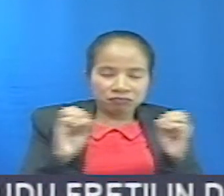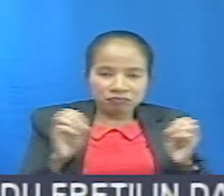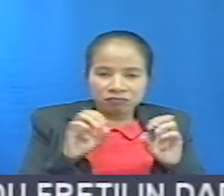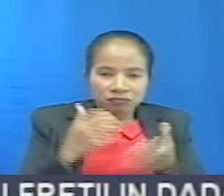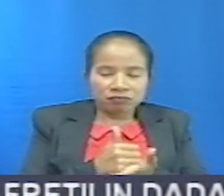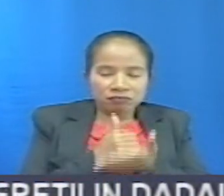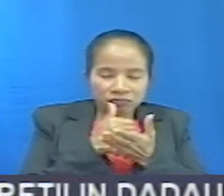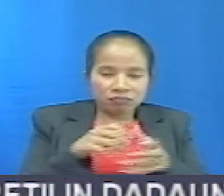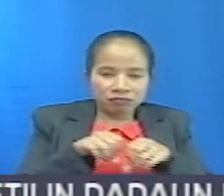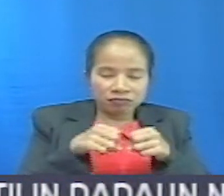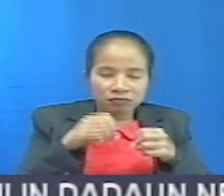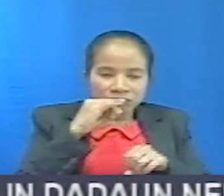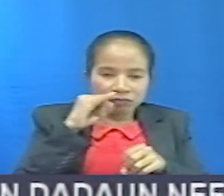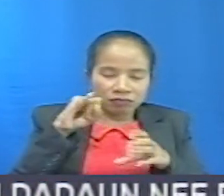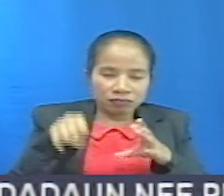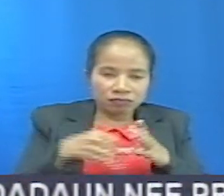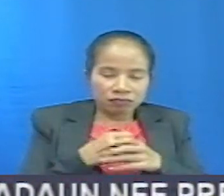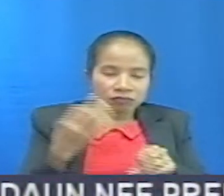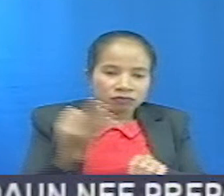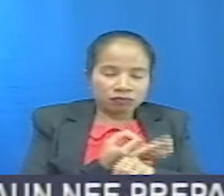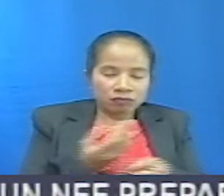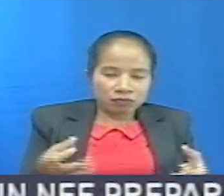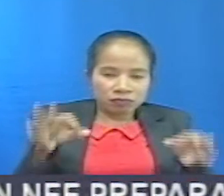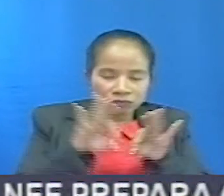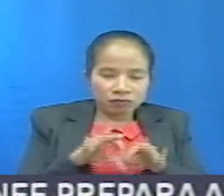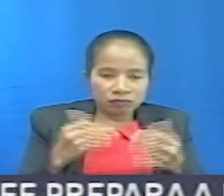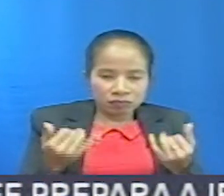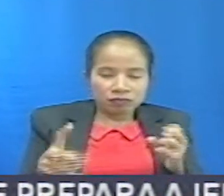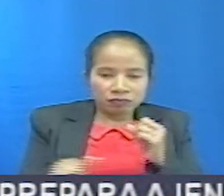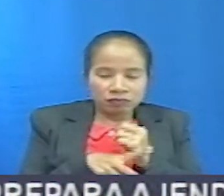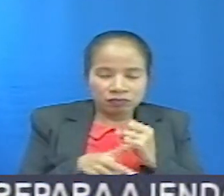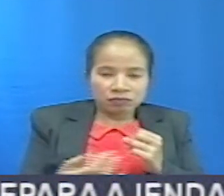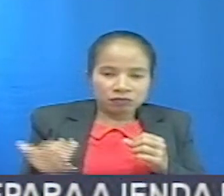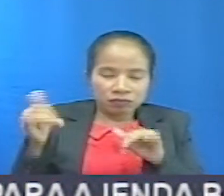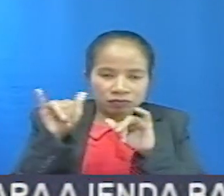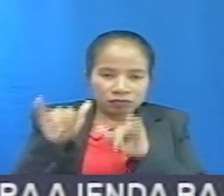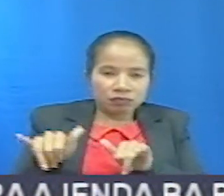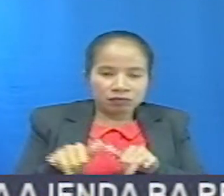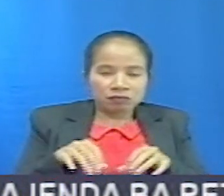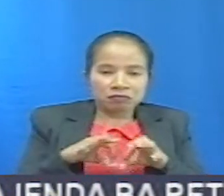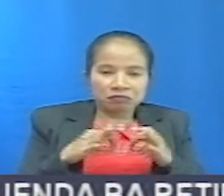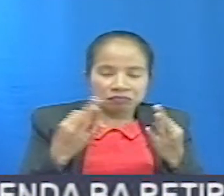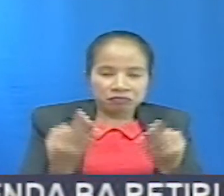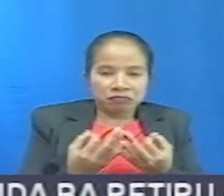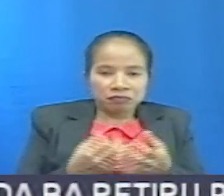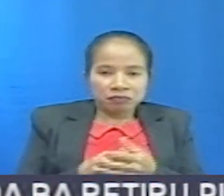la consegue salva, inclui documentos importantes Sira. Dedão ne vítima Sira Hela provisório ho